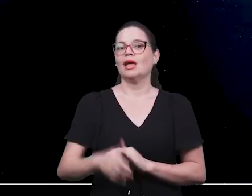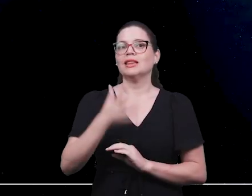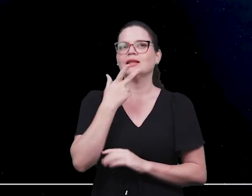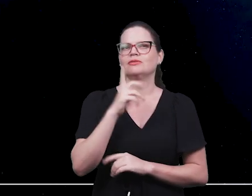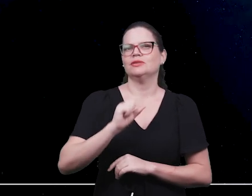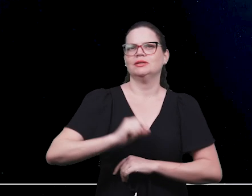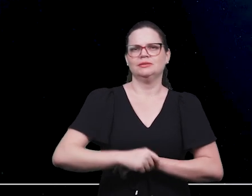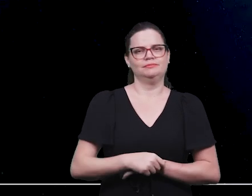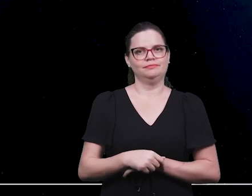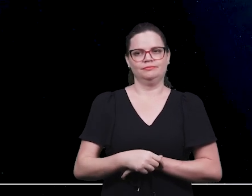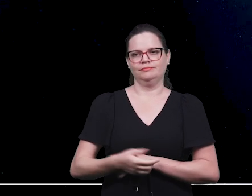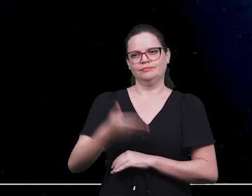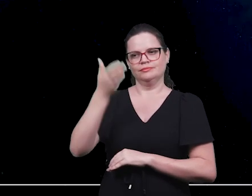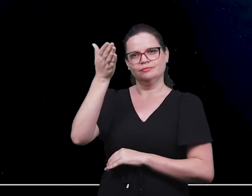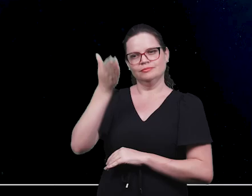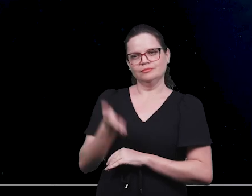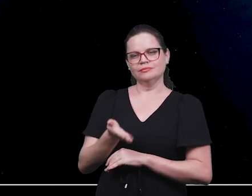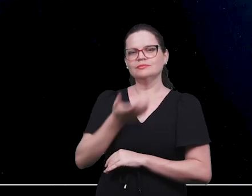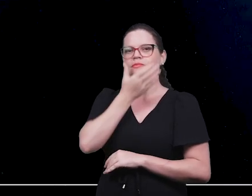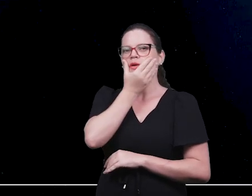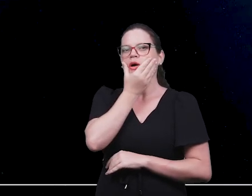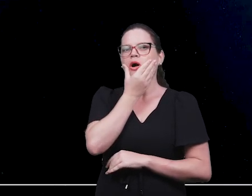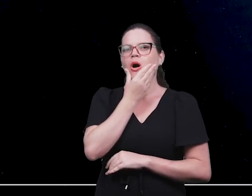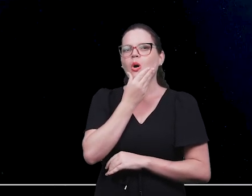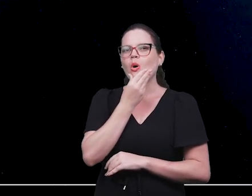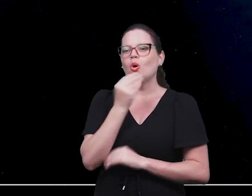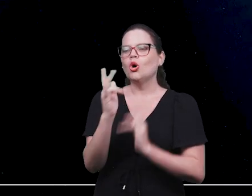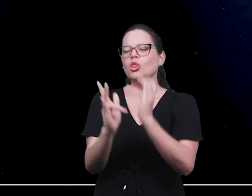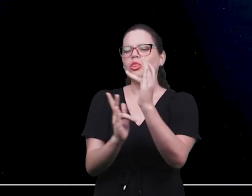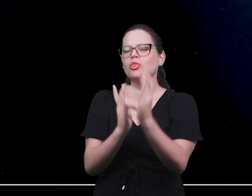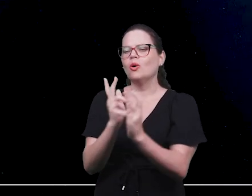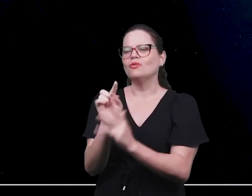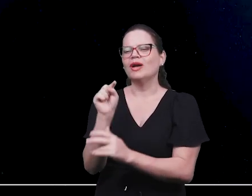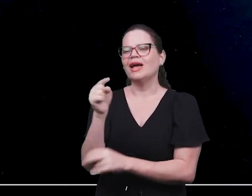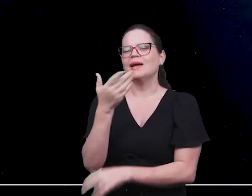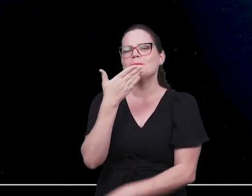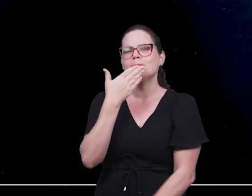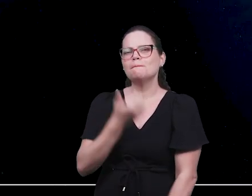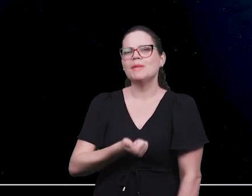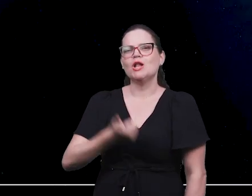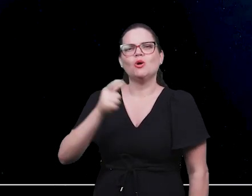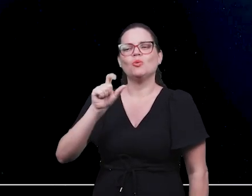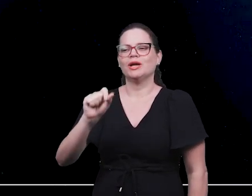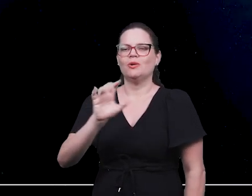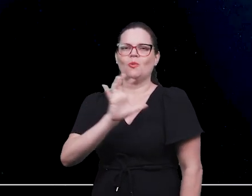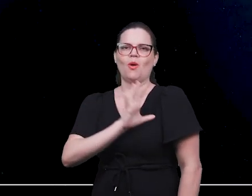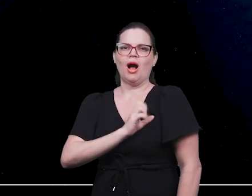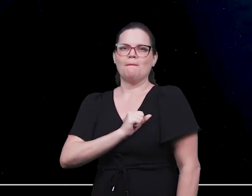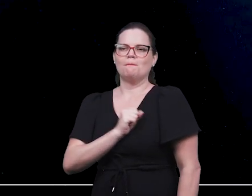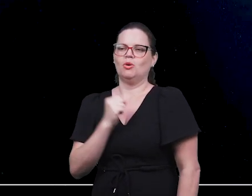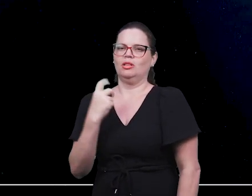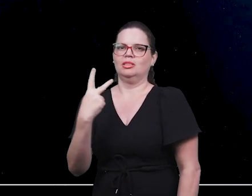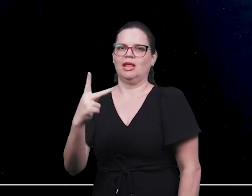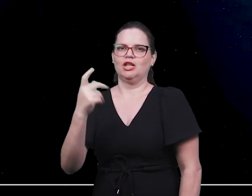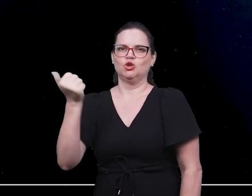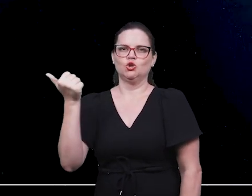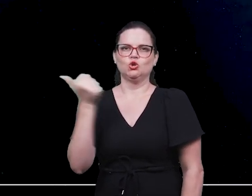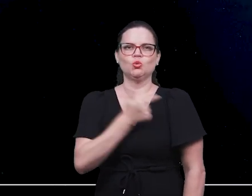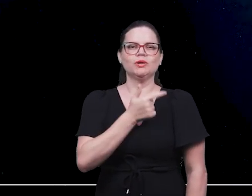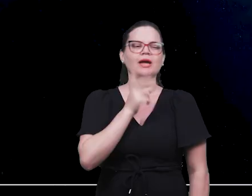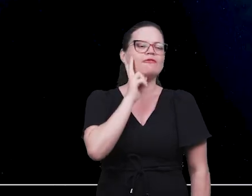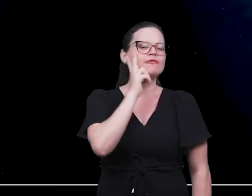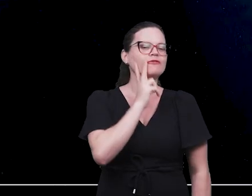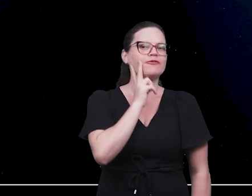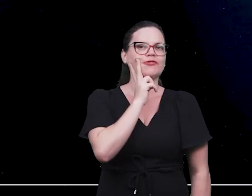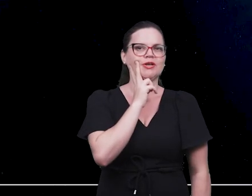diz, melhor é o amor do noivo, melhor é o amor de Jesus do que o vinho. Como é que